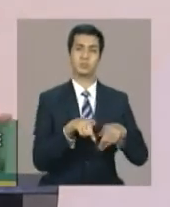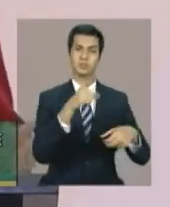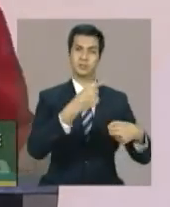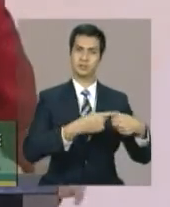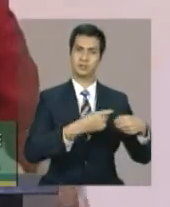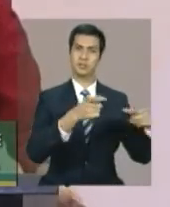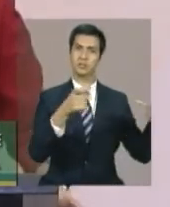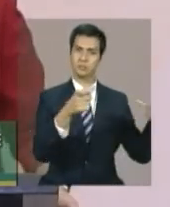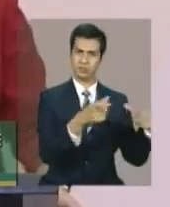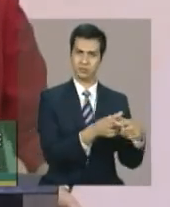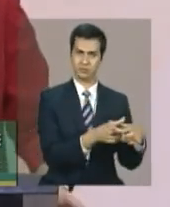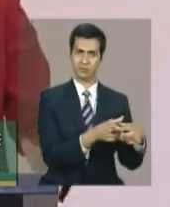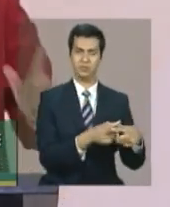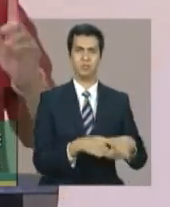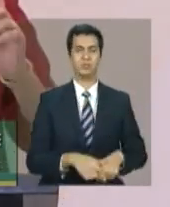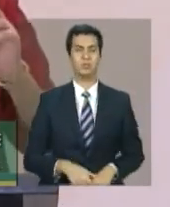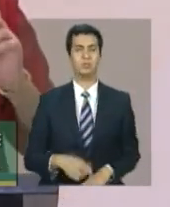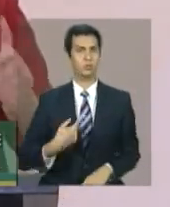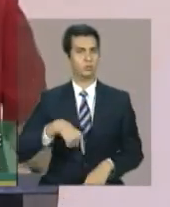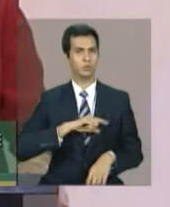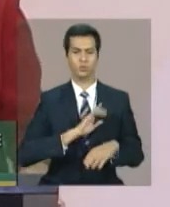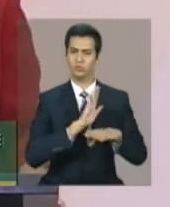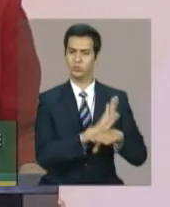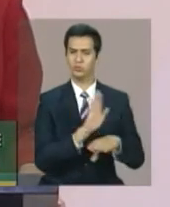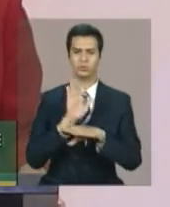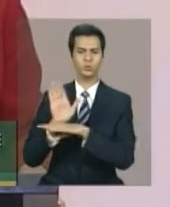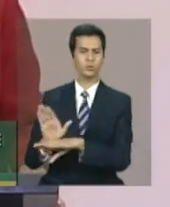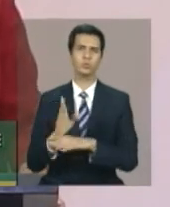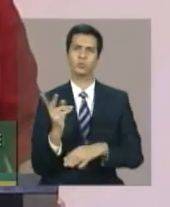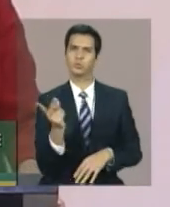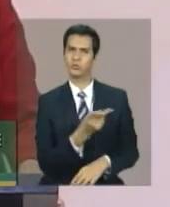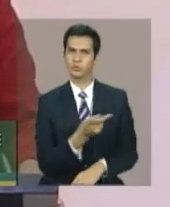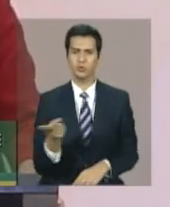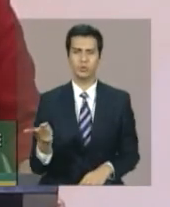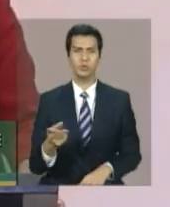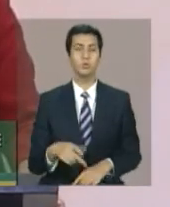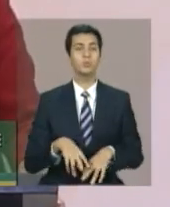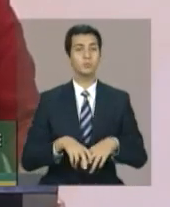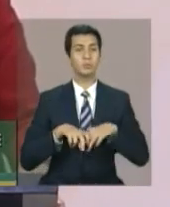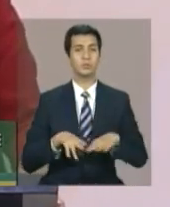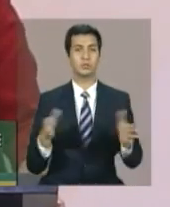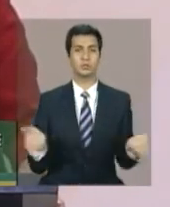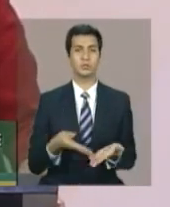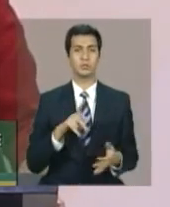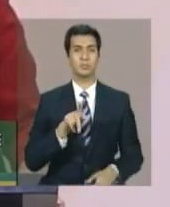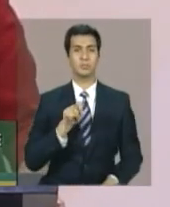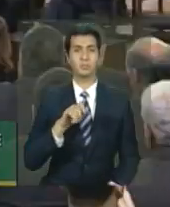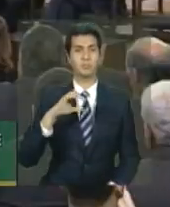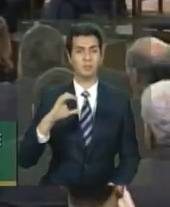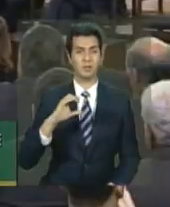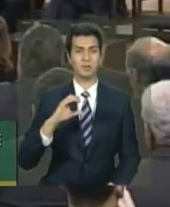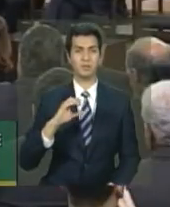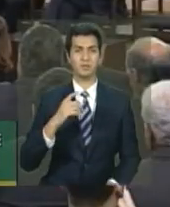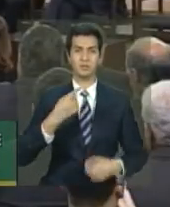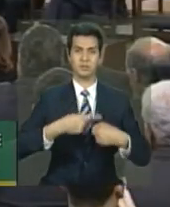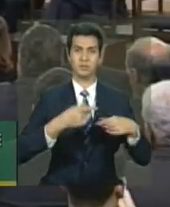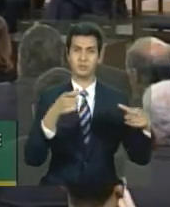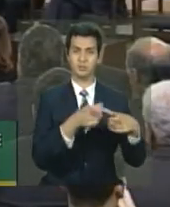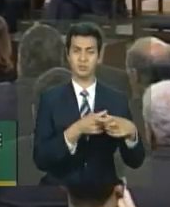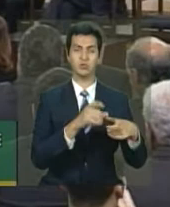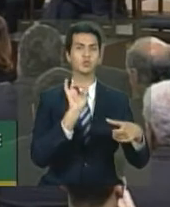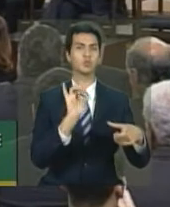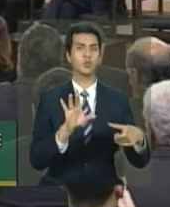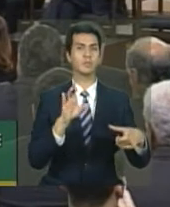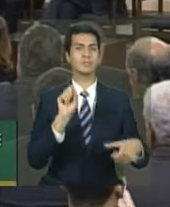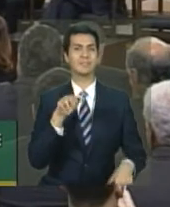grandes cidades desse país. Por isso, o PAC para pequenos municípios, ele antes era só